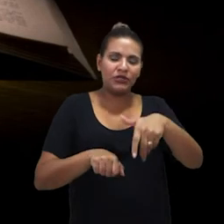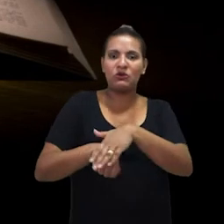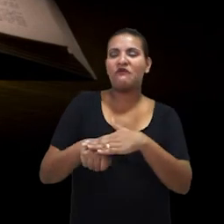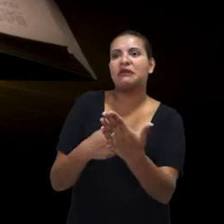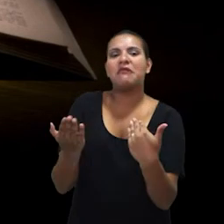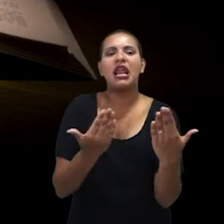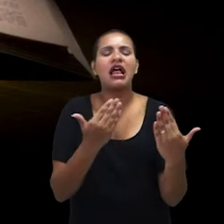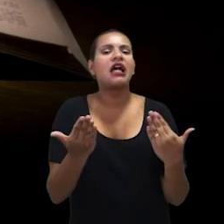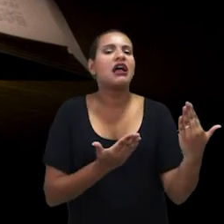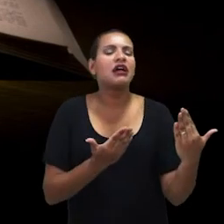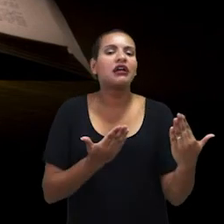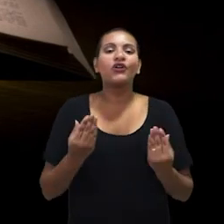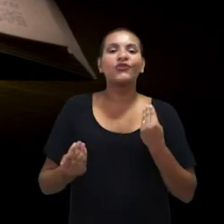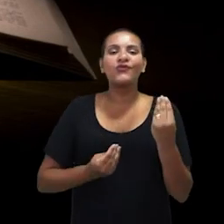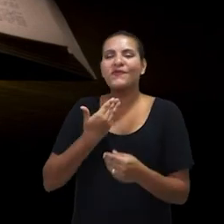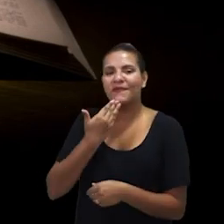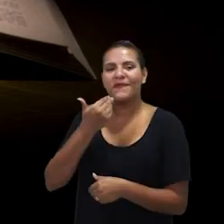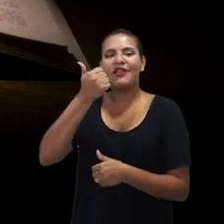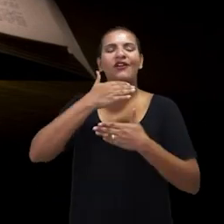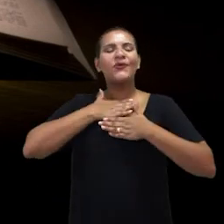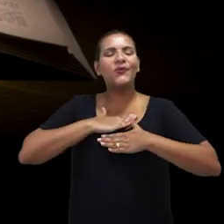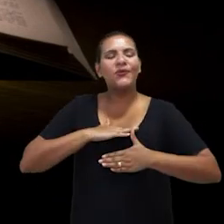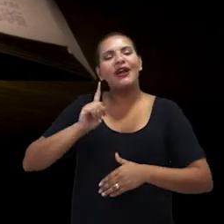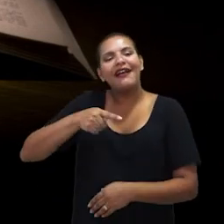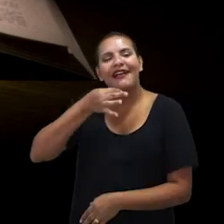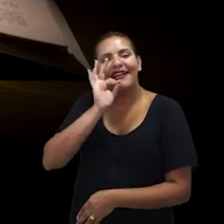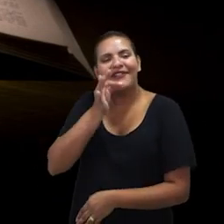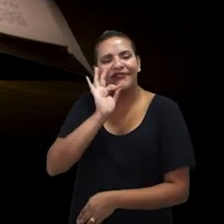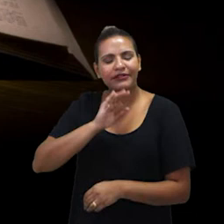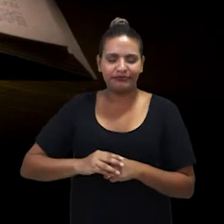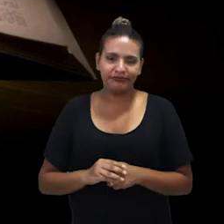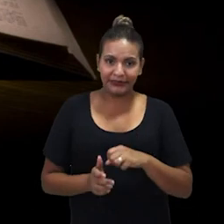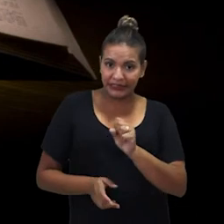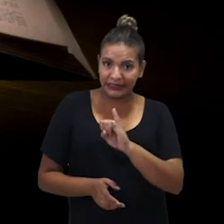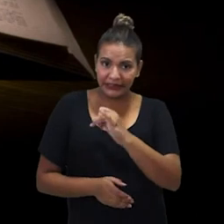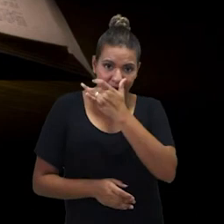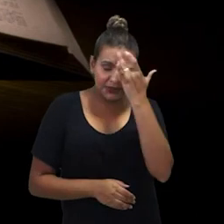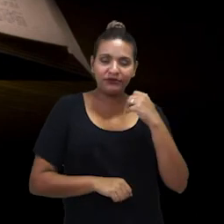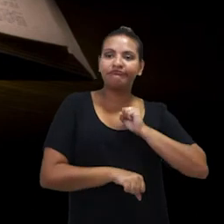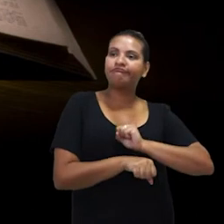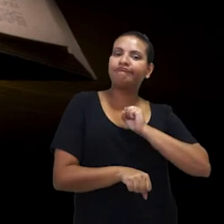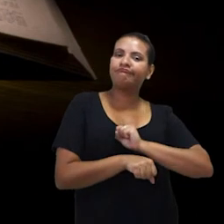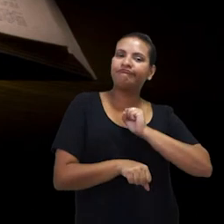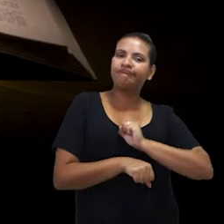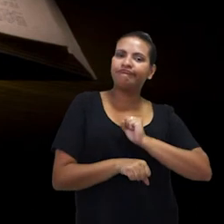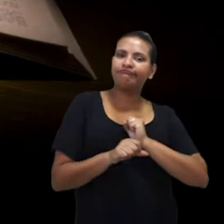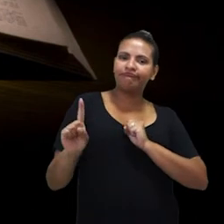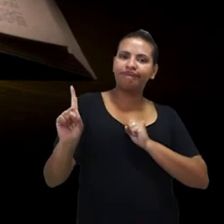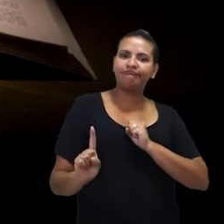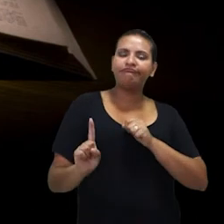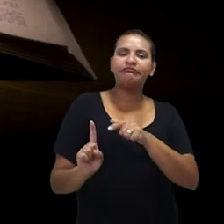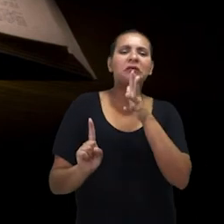ir tomar um cafezinho. Mas para quem espera nervosamente, esse cafezinho é qualquer coisa infinita e torturante.